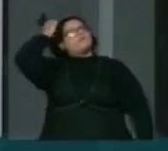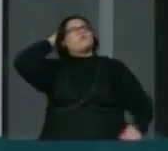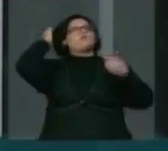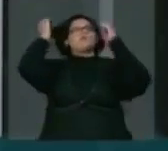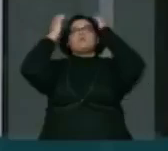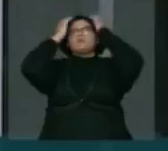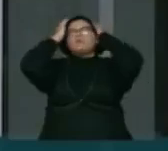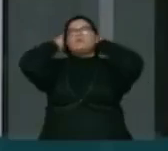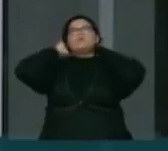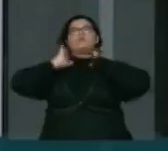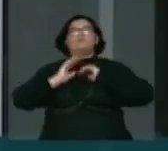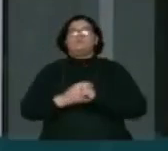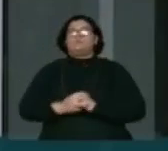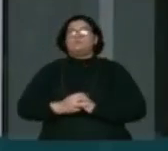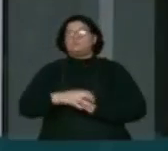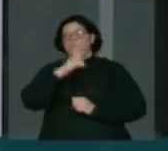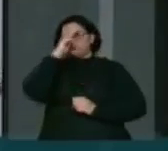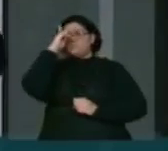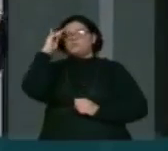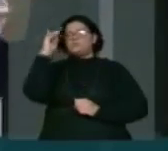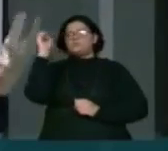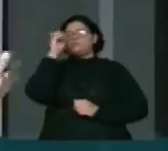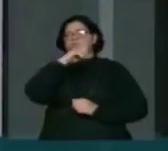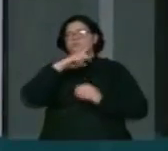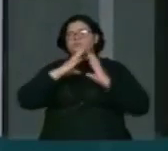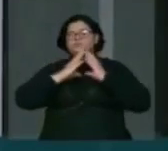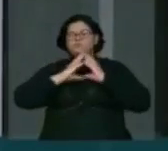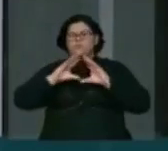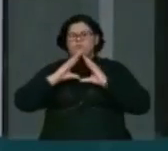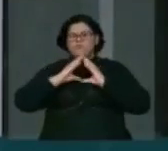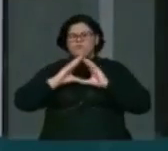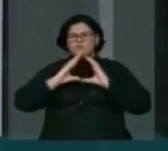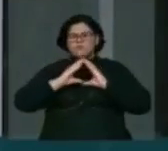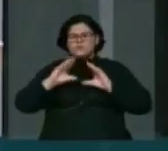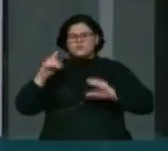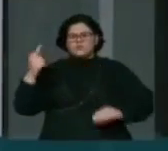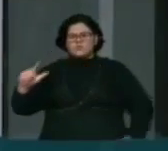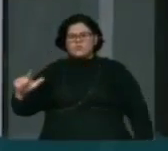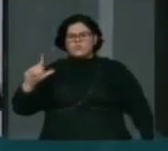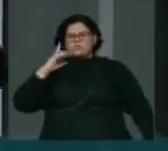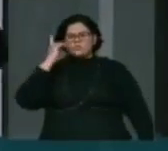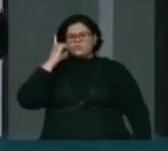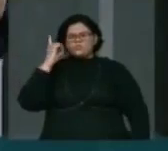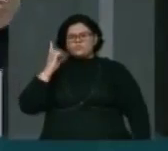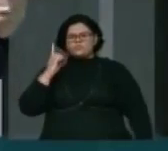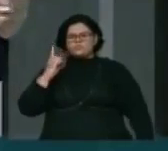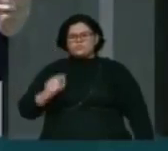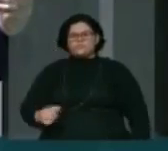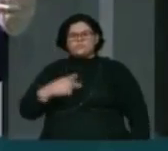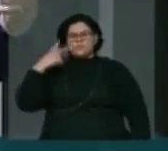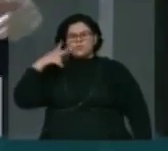uma pessoa difícil na convivência com os outros políticos, sobretudo com os outros,